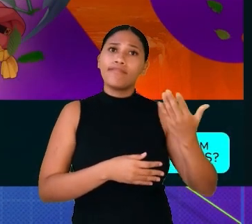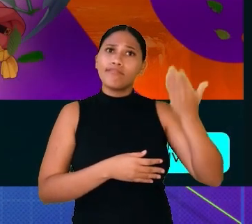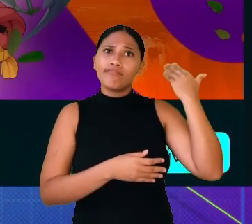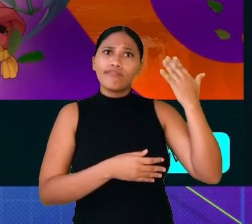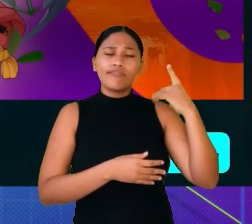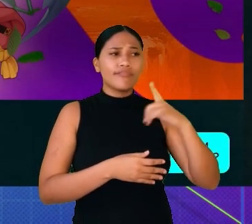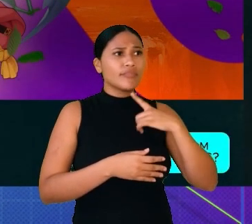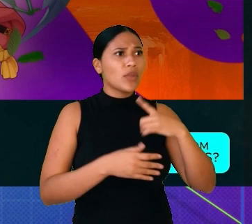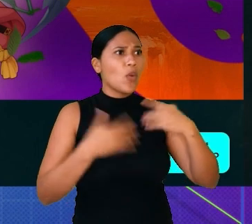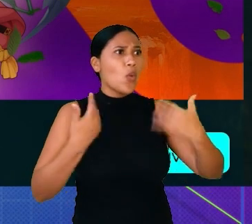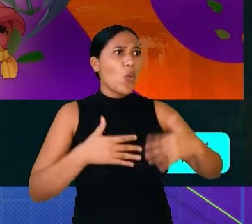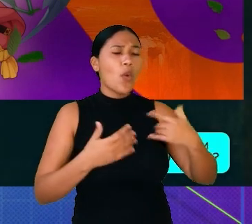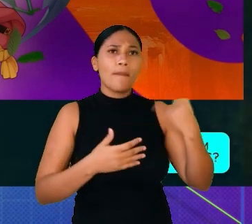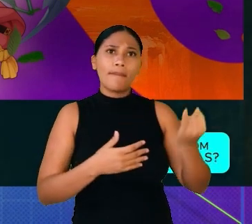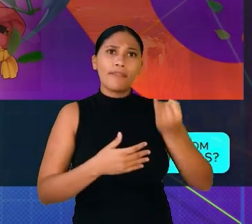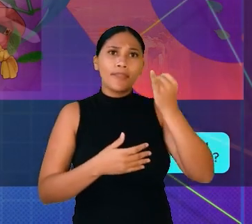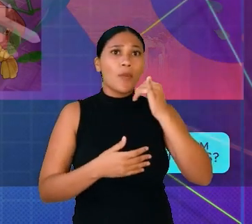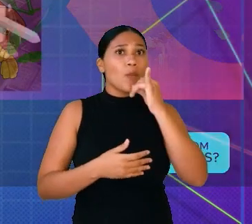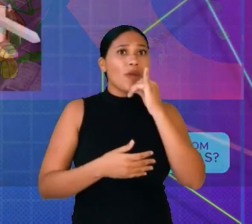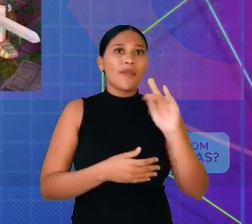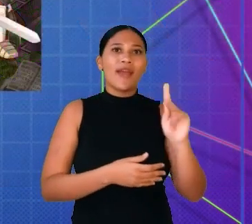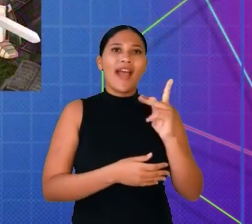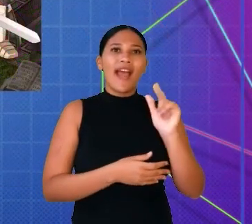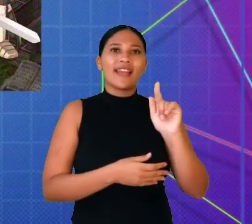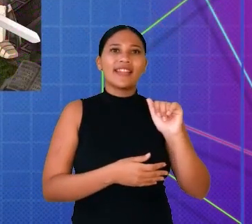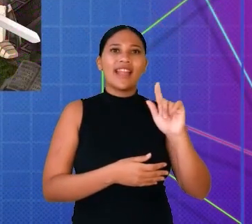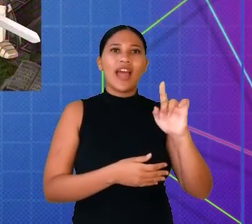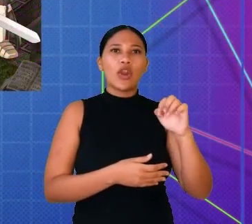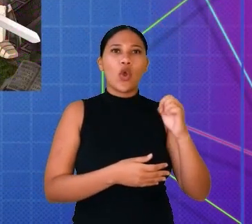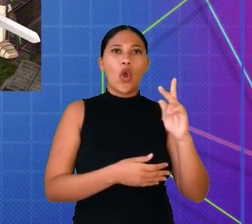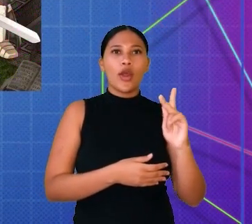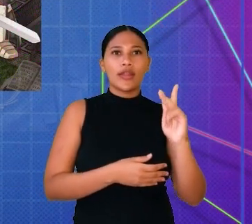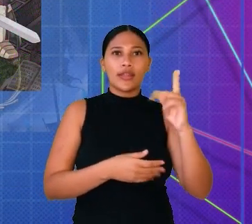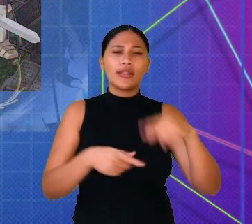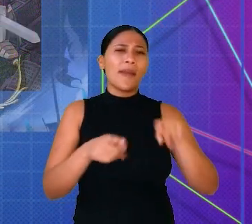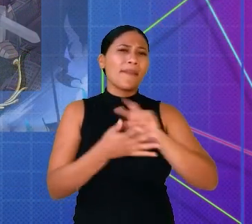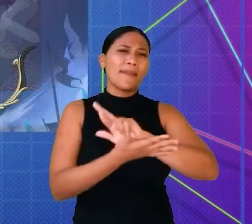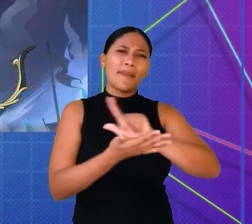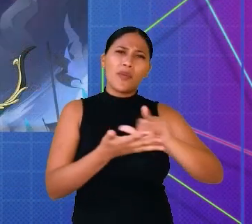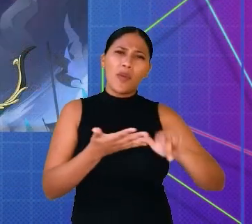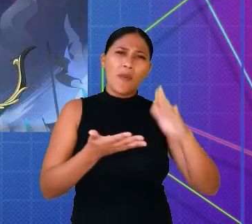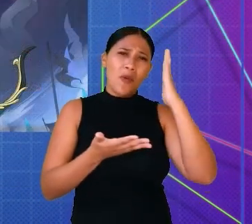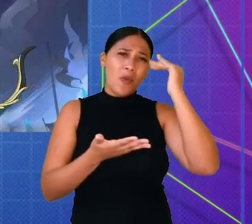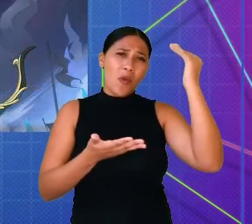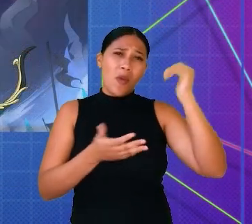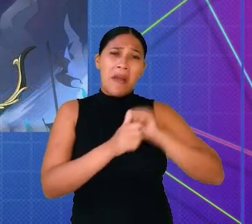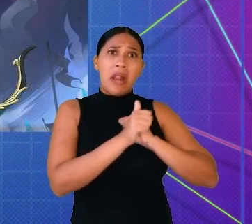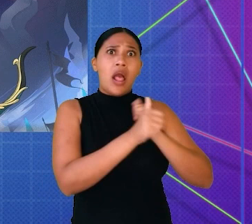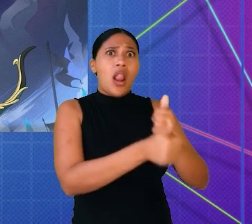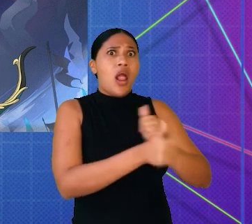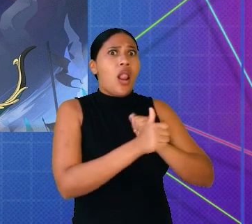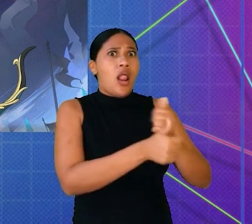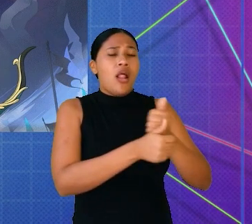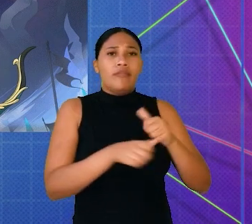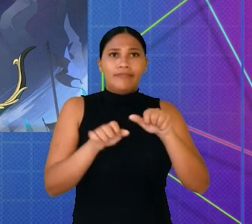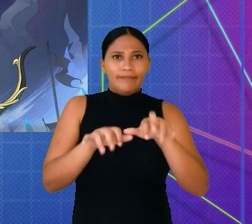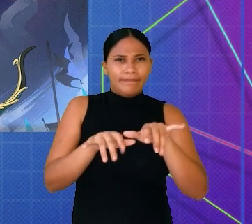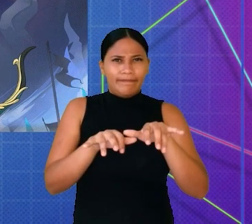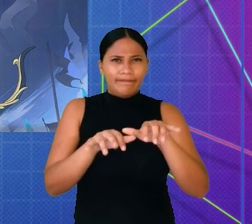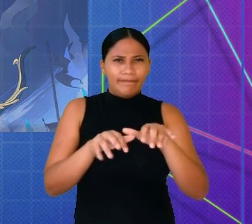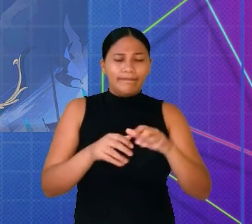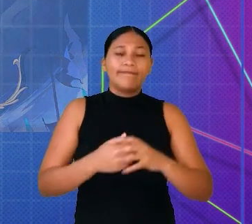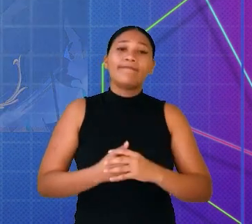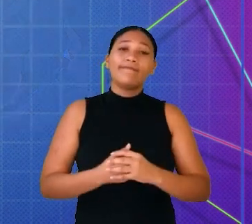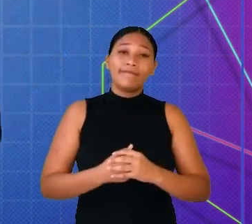atrás tinha alguns títulos de grande importância para o cenário, como Ragnarok e Grand Chase, entre outros títulos que arrastavam multidões